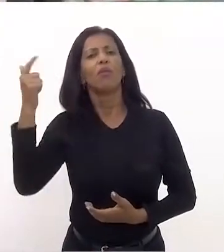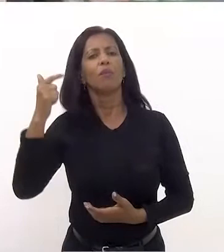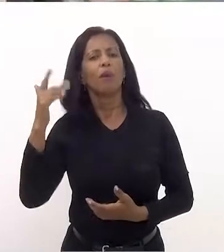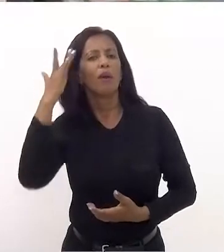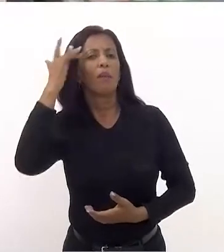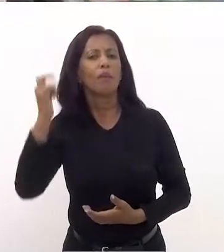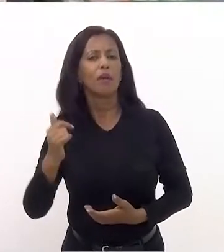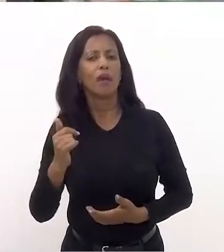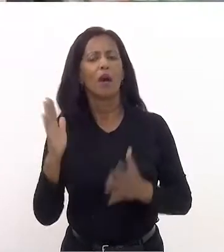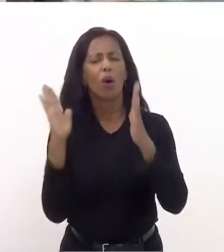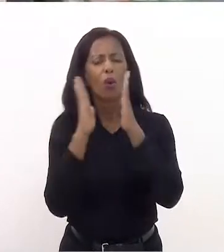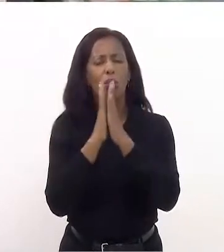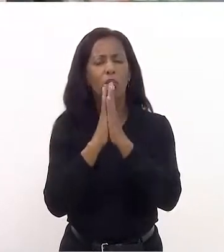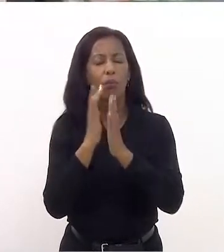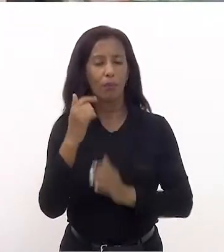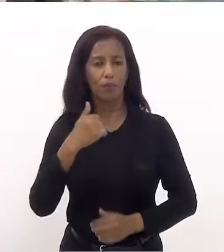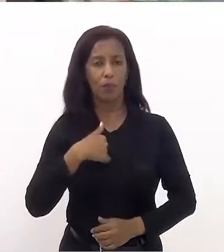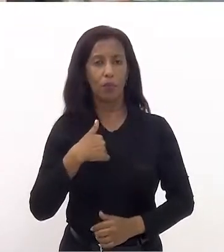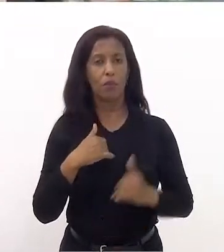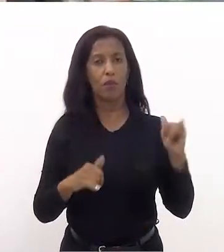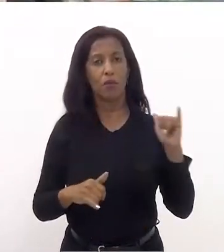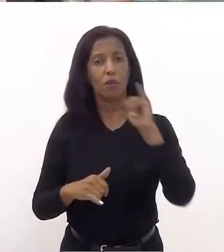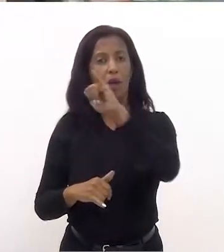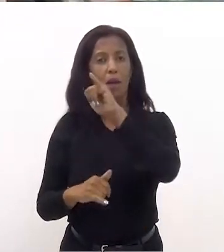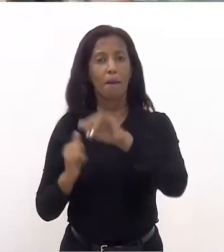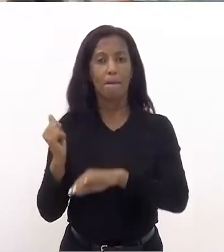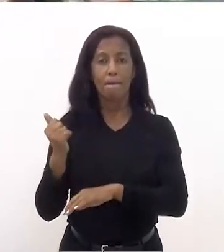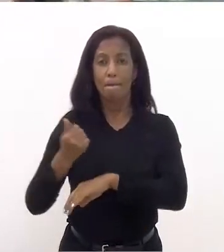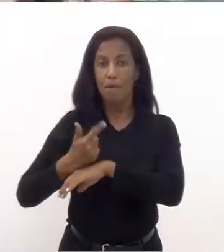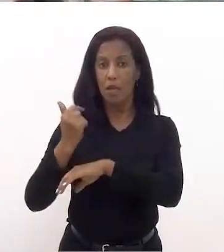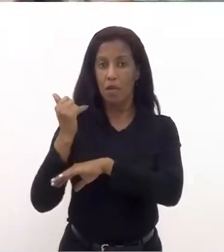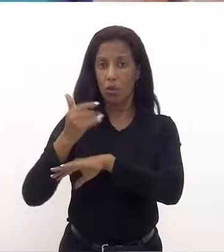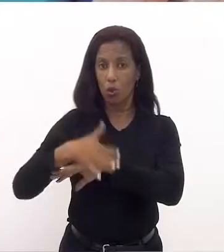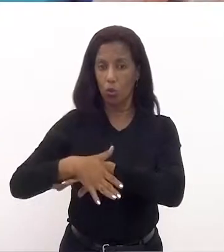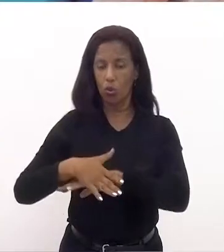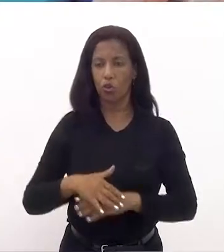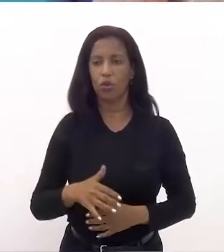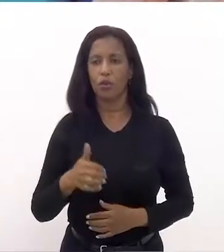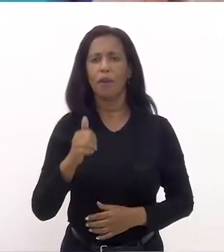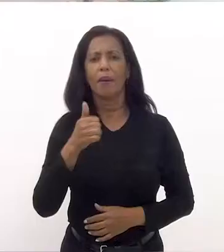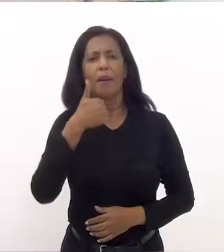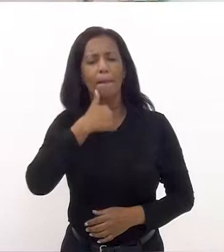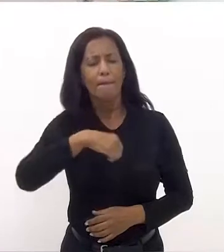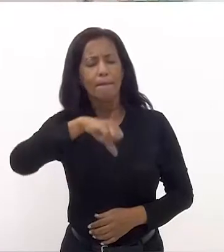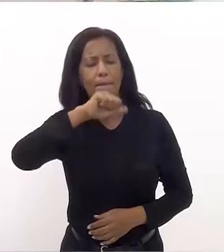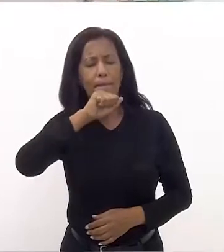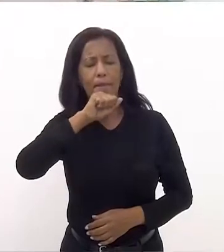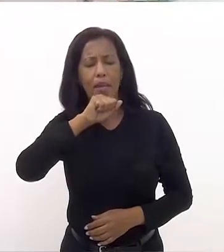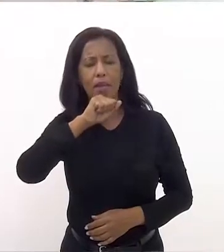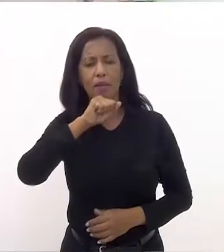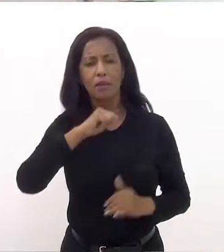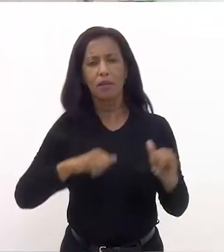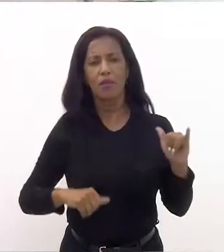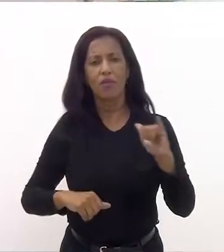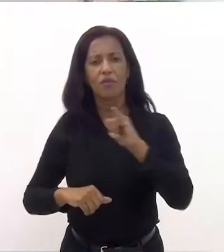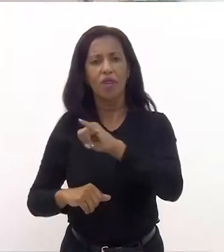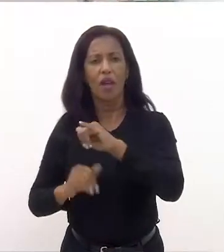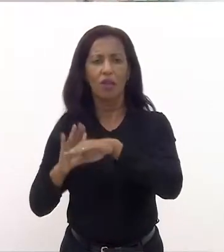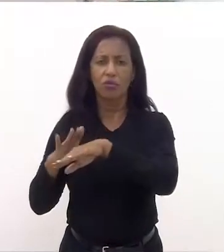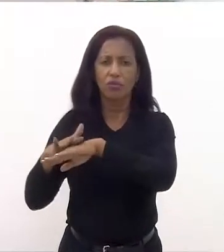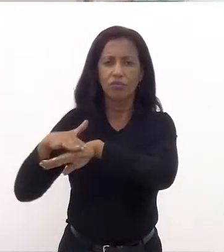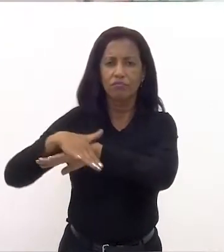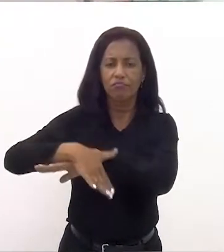amanhã. Reza para mim, eu vou pegar avião meia-noite. A benção, mãe, viaja